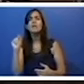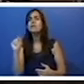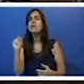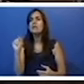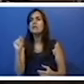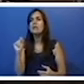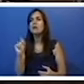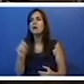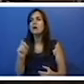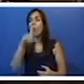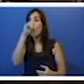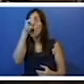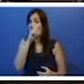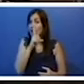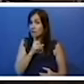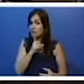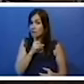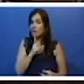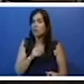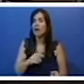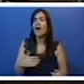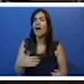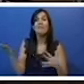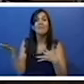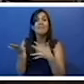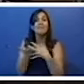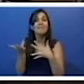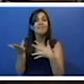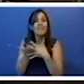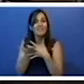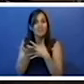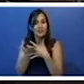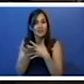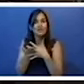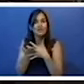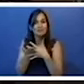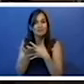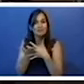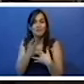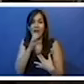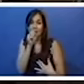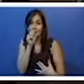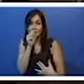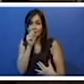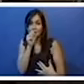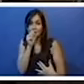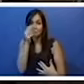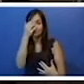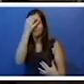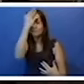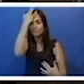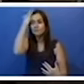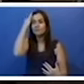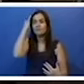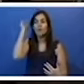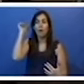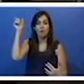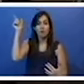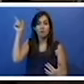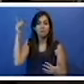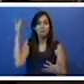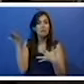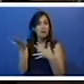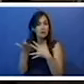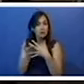amarela amarela é metade da laranja metade Olha lá que dá para ver certinho que é a